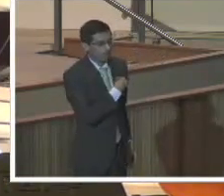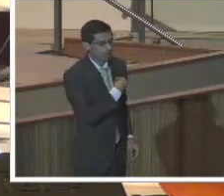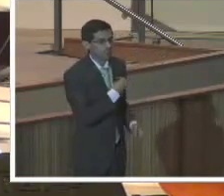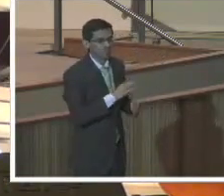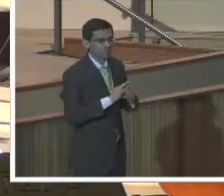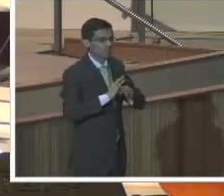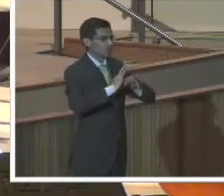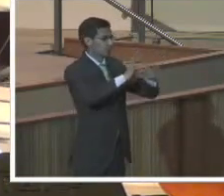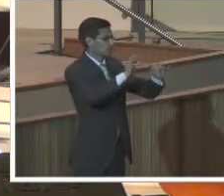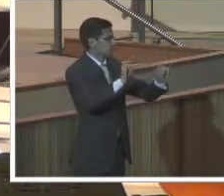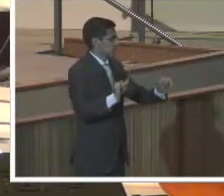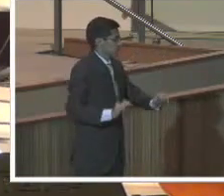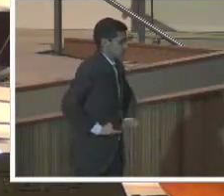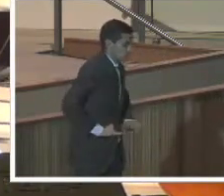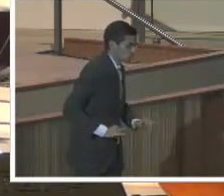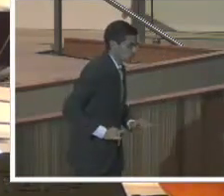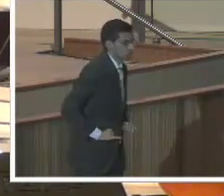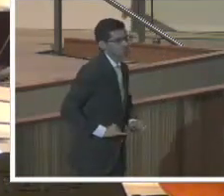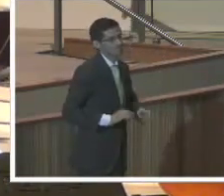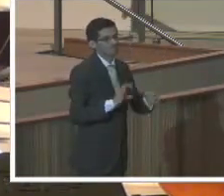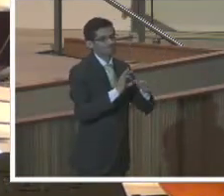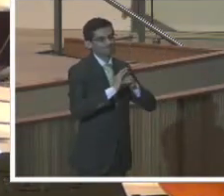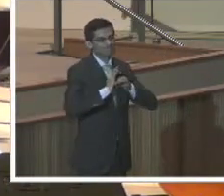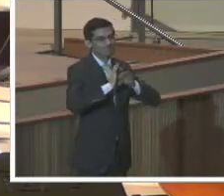todo tipo de tentação,